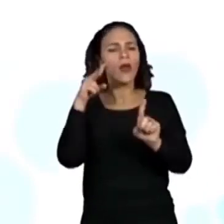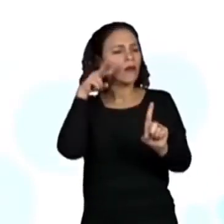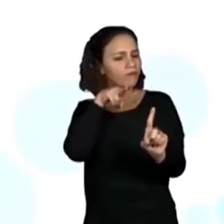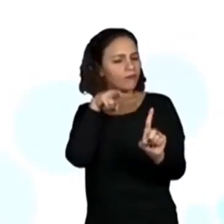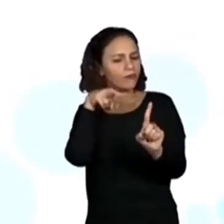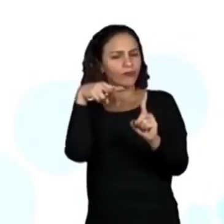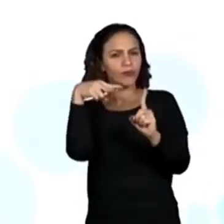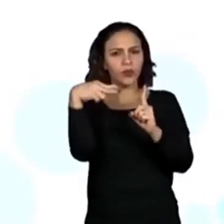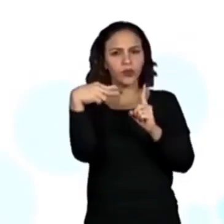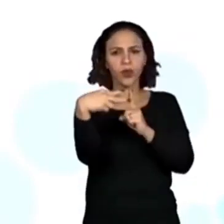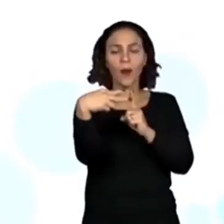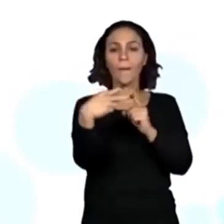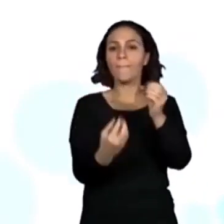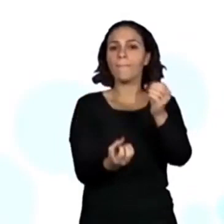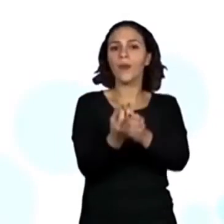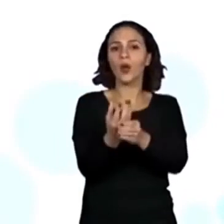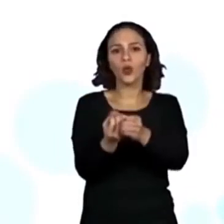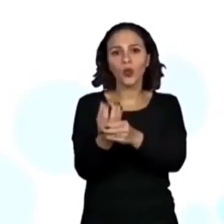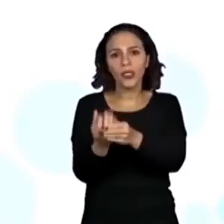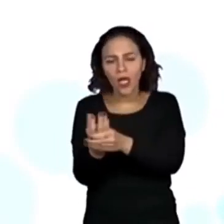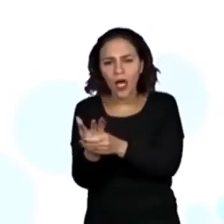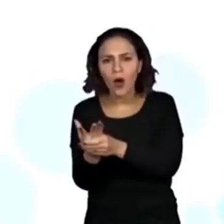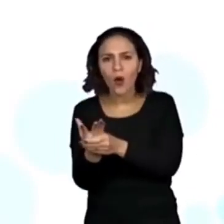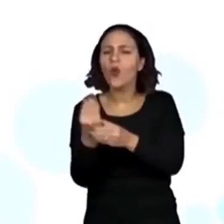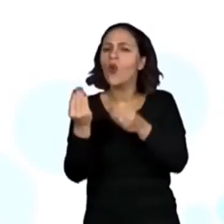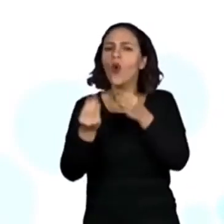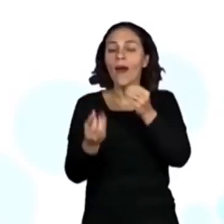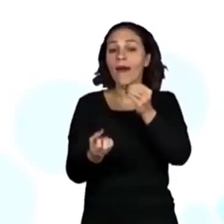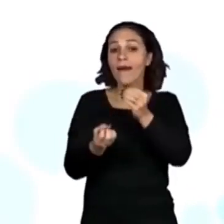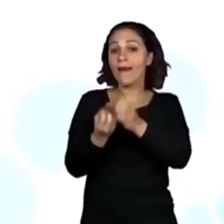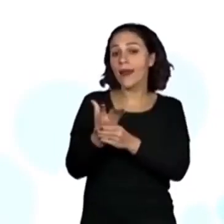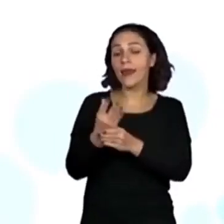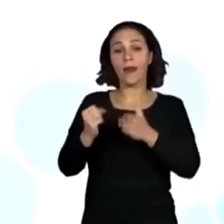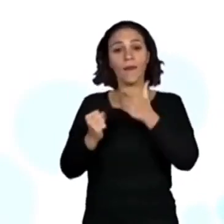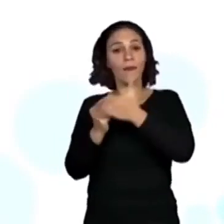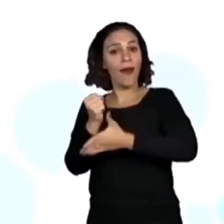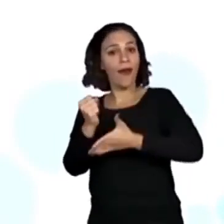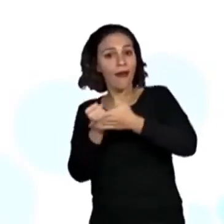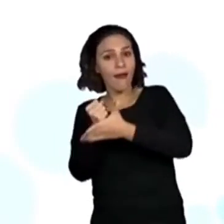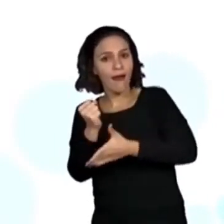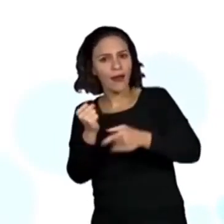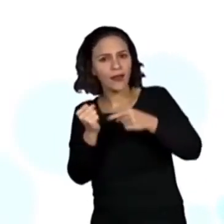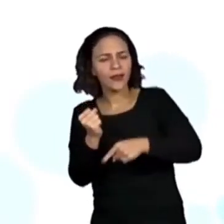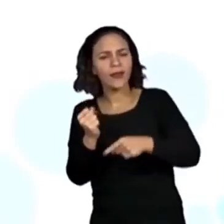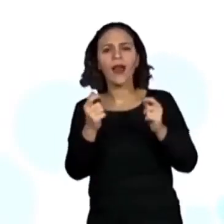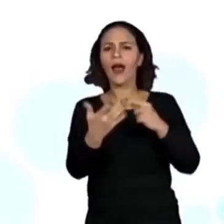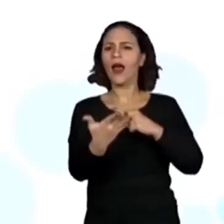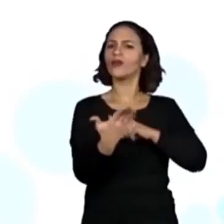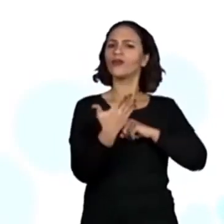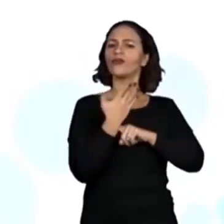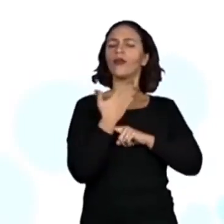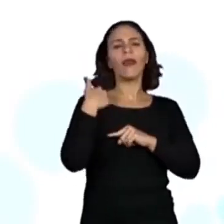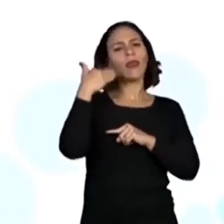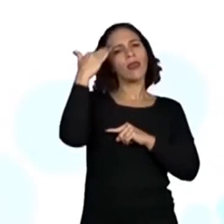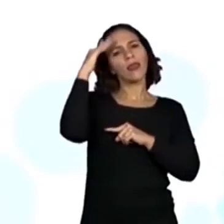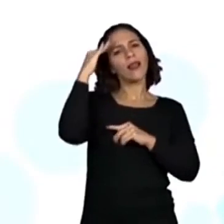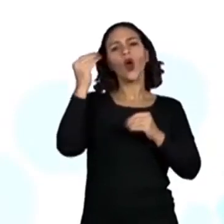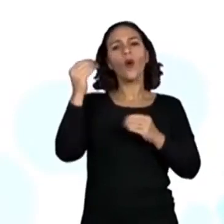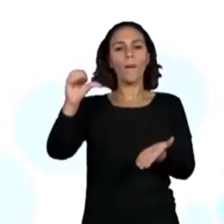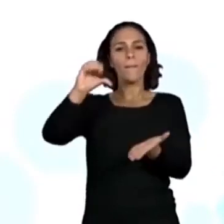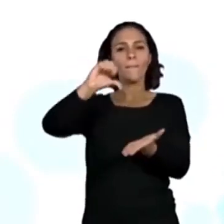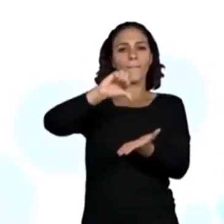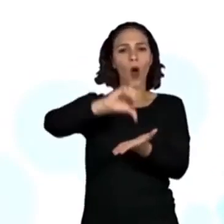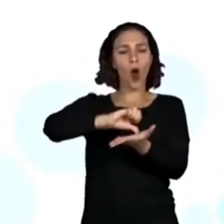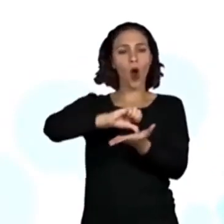das atividades produtivas, criando bases expectativas que permitem compreender a consolidação do polo industrial no